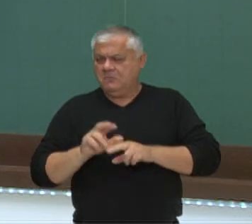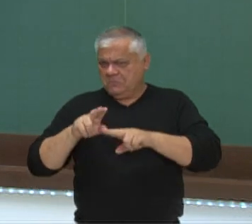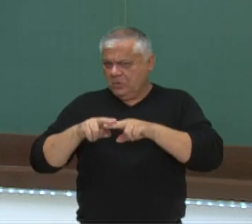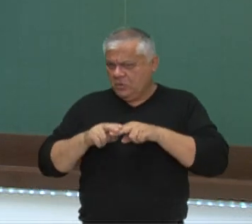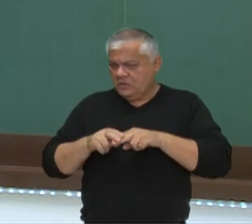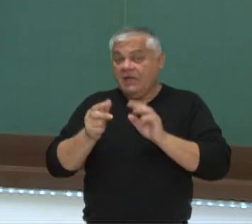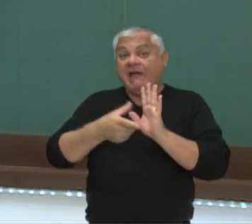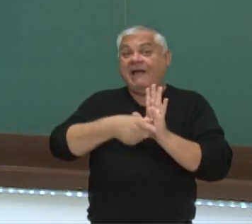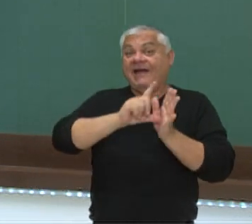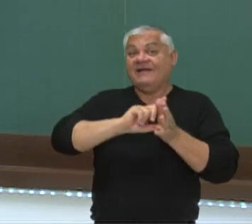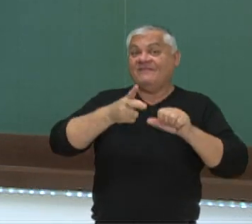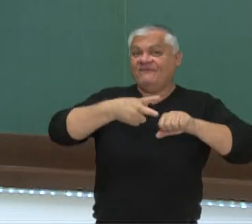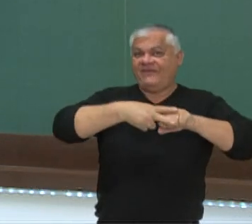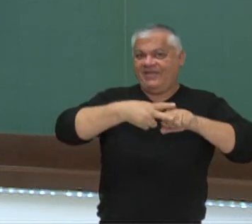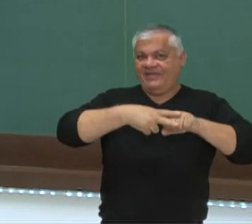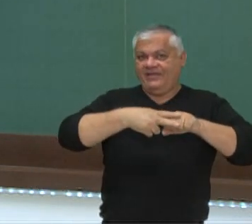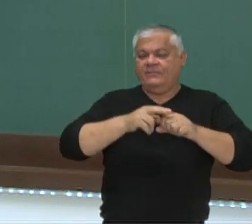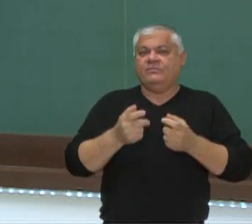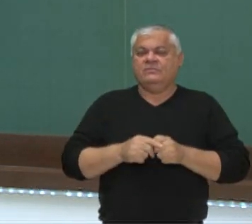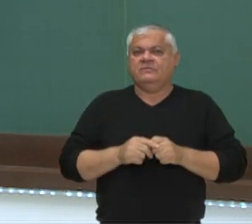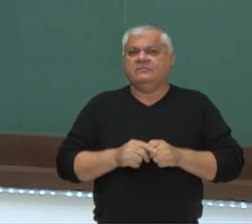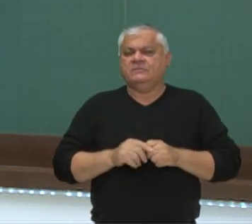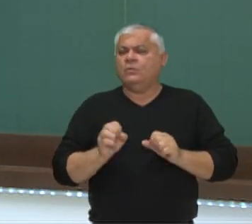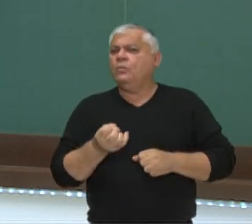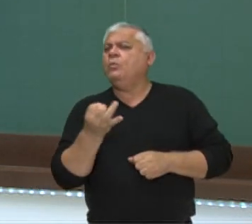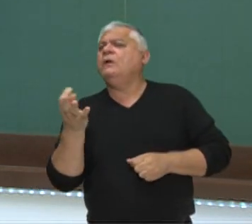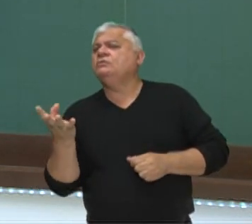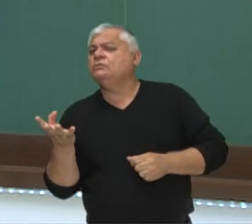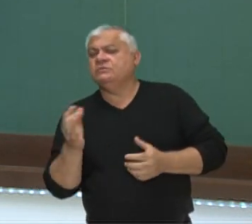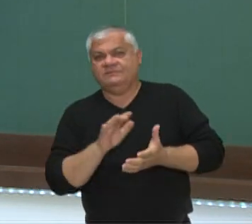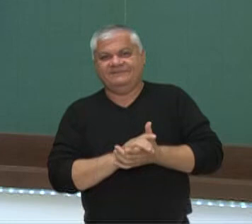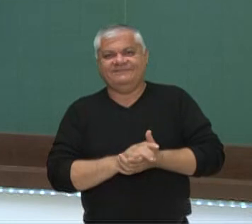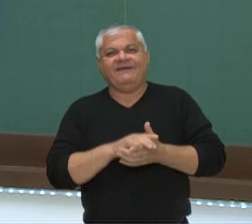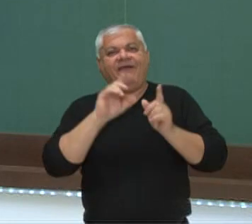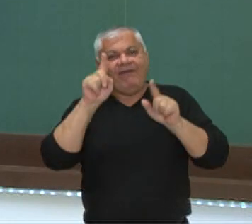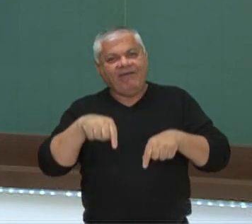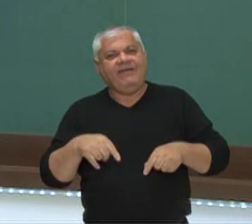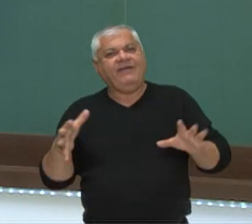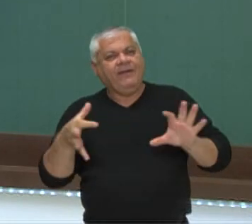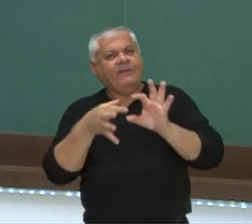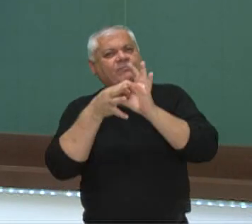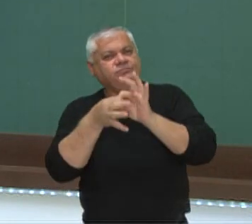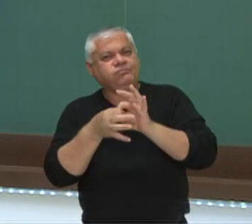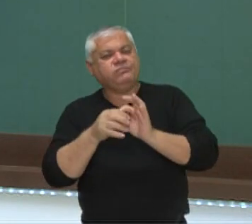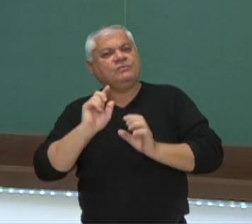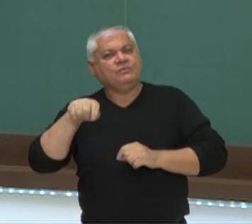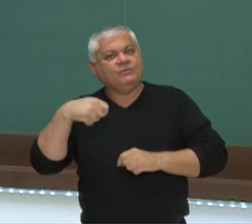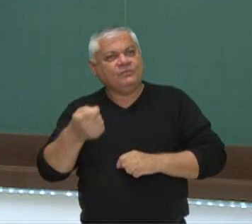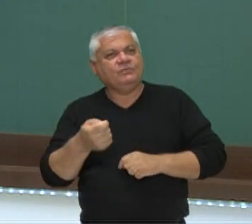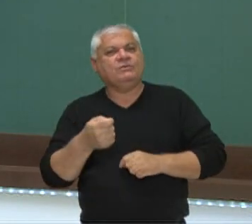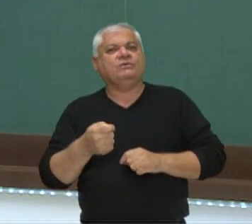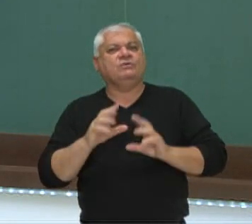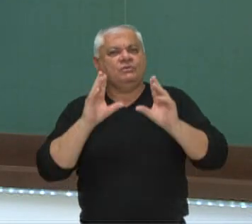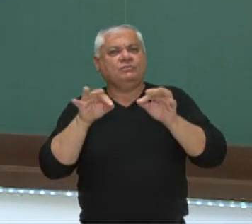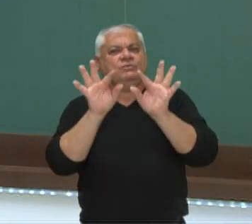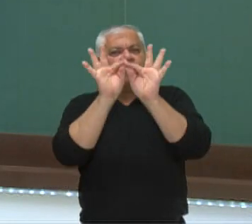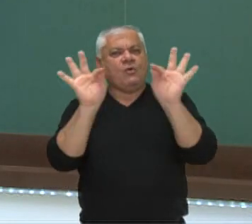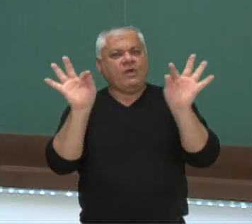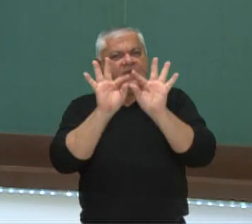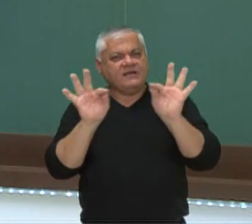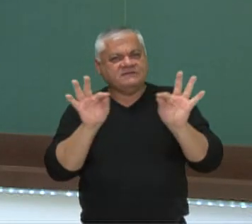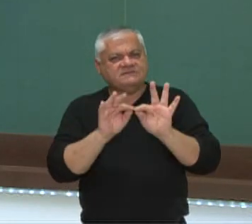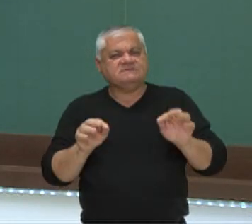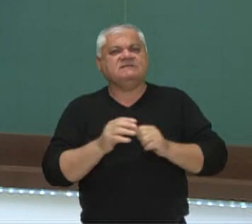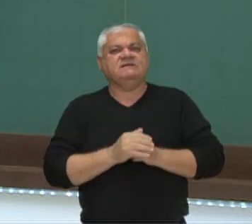antes do verbo e o porquanto. Através das conjunções, nominamos, classificamos as orações